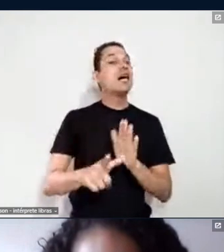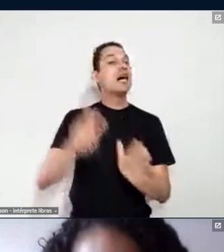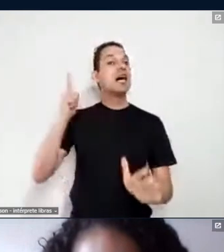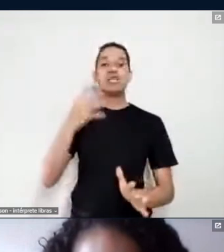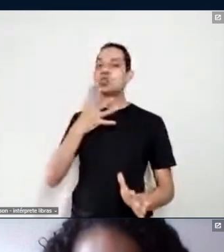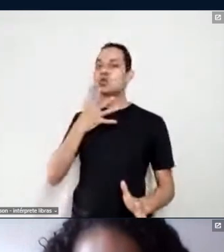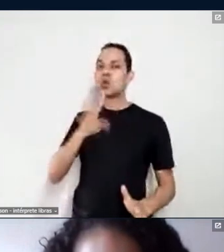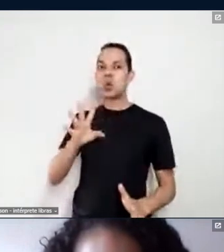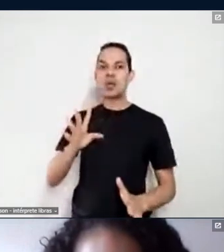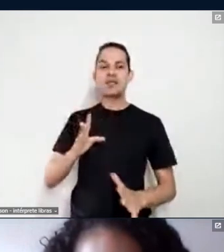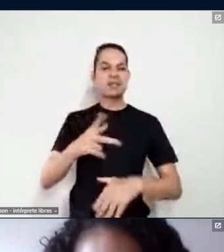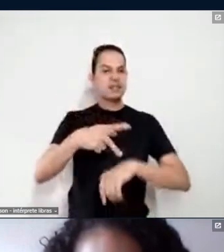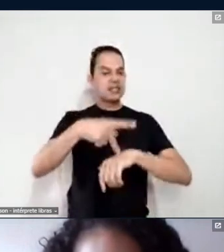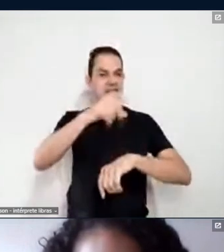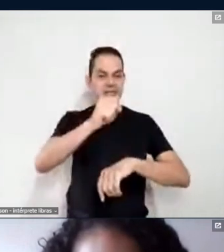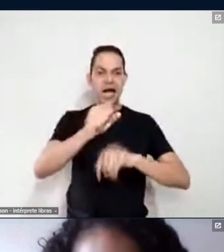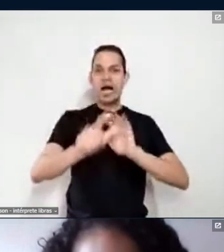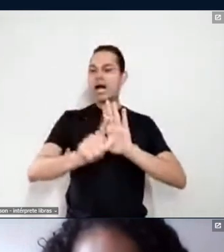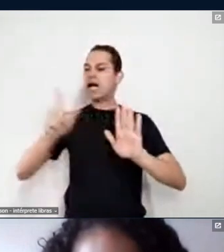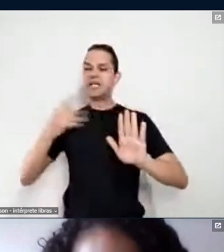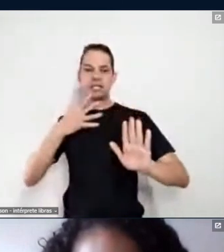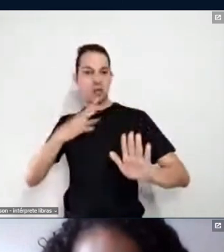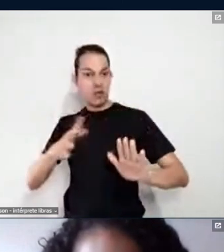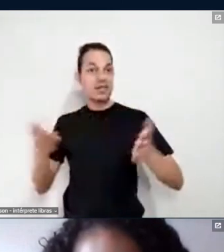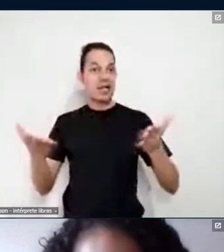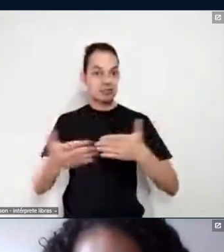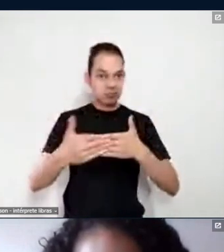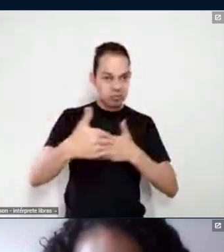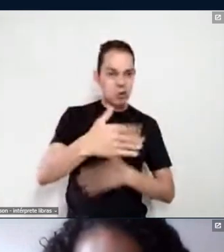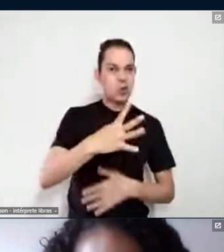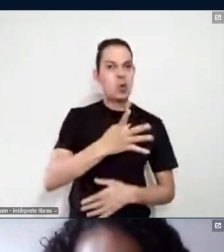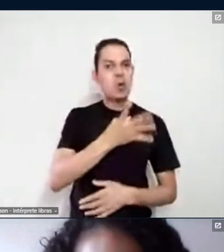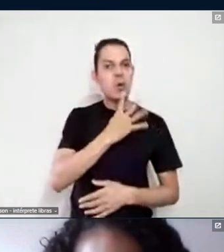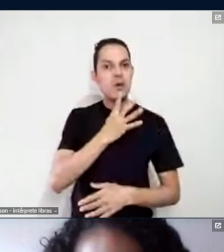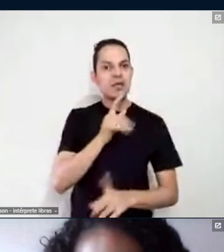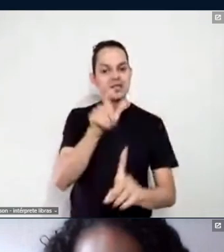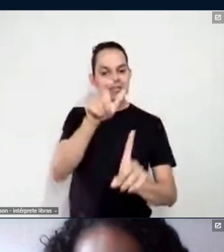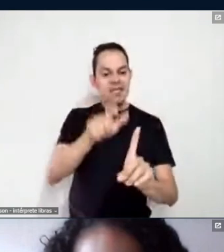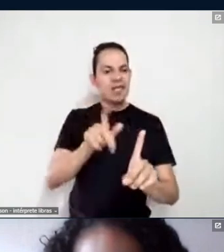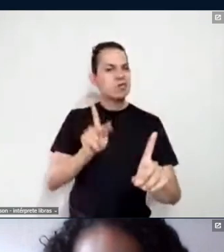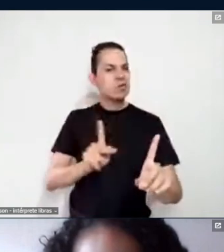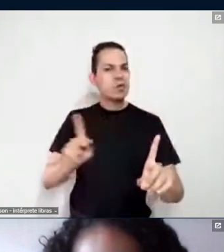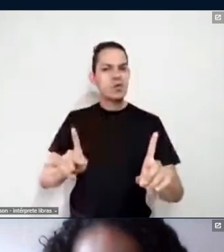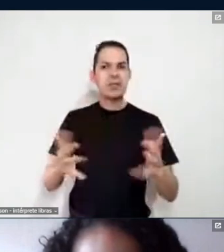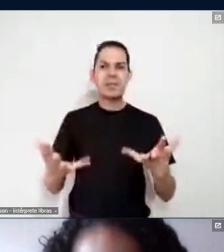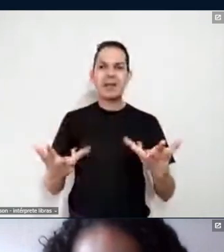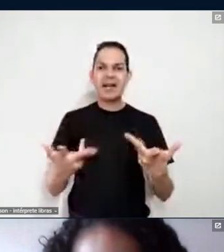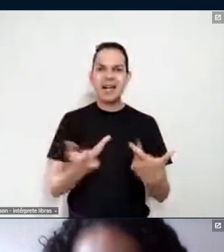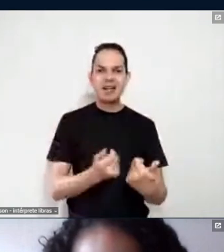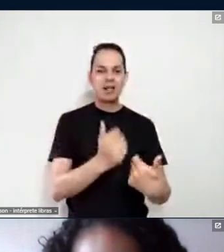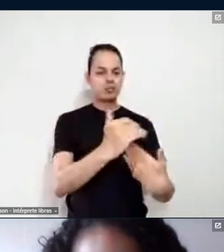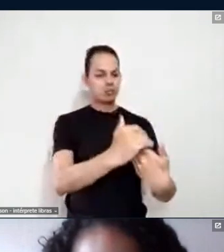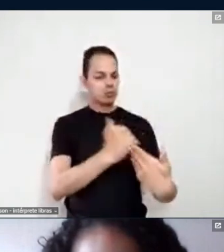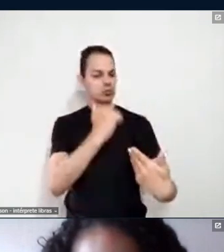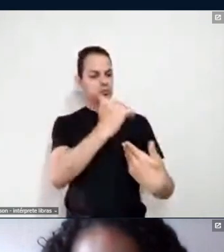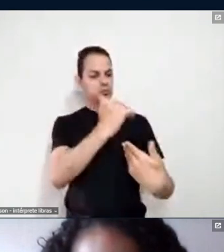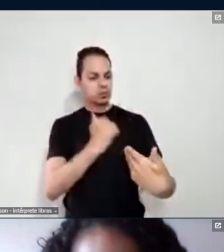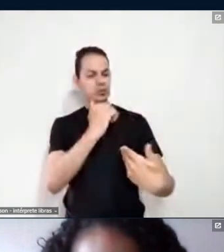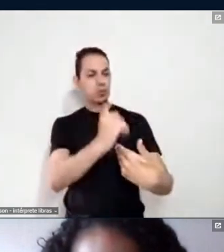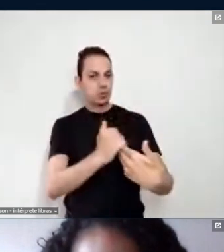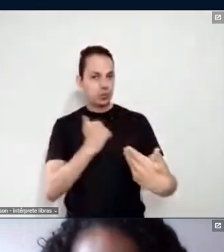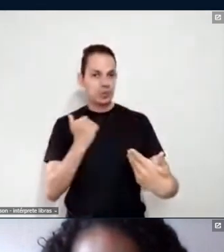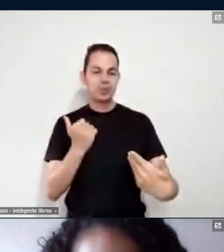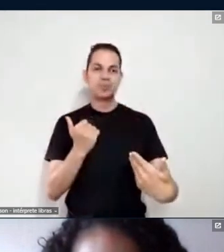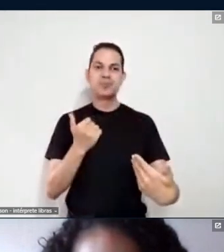de entrar no postrade, mas que é uma professora maravilhosa, me orientando, que eu não tenho nem